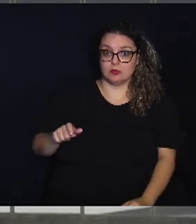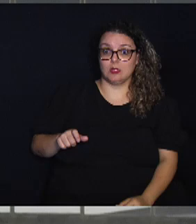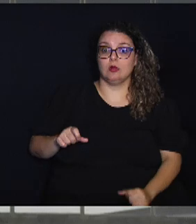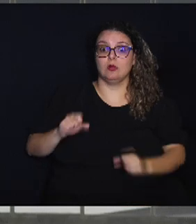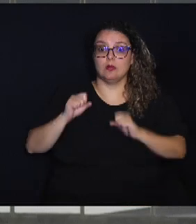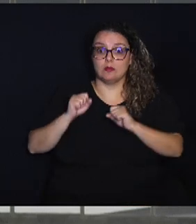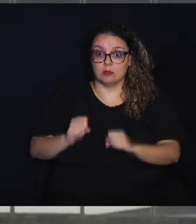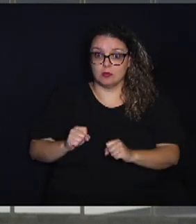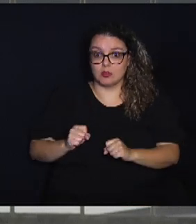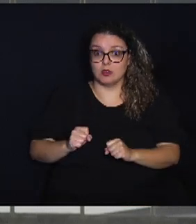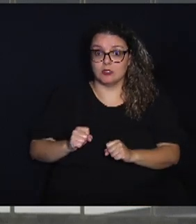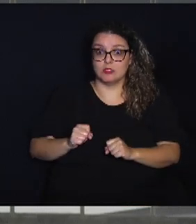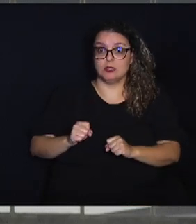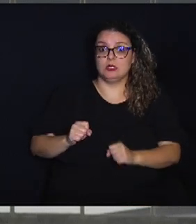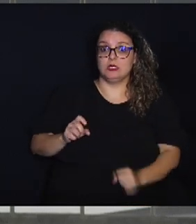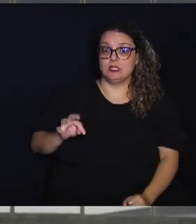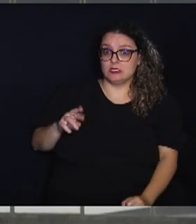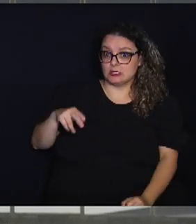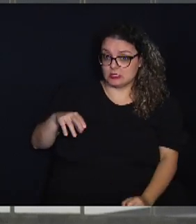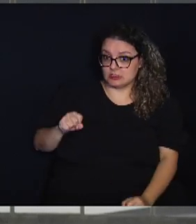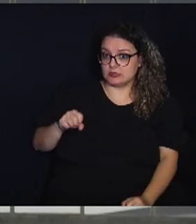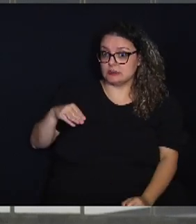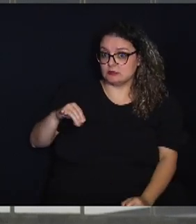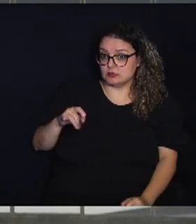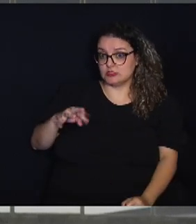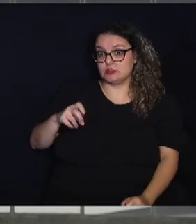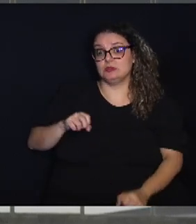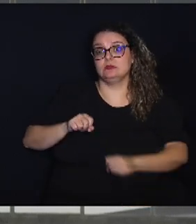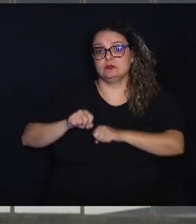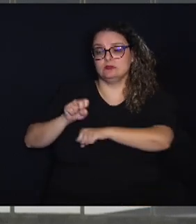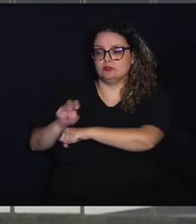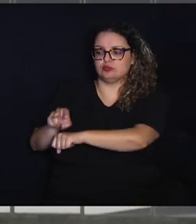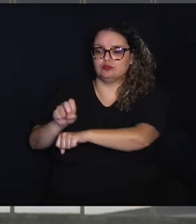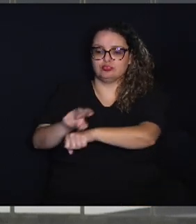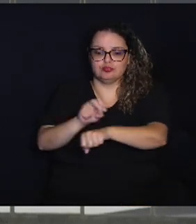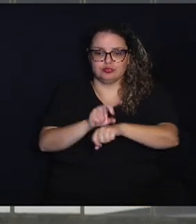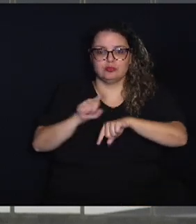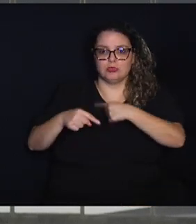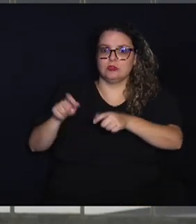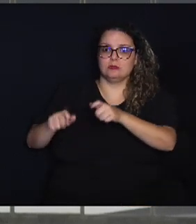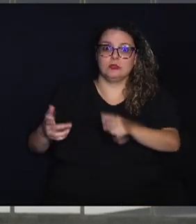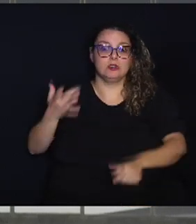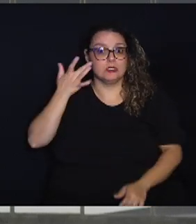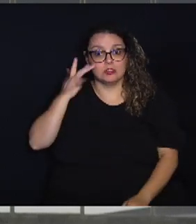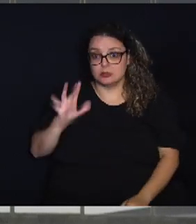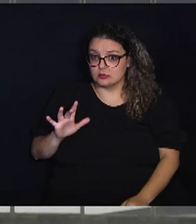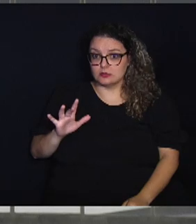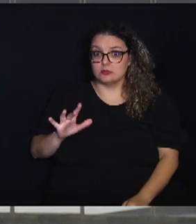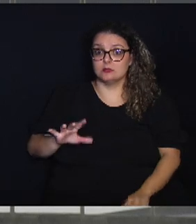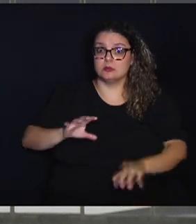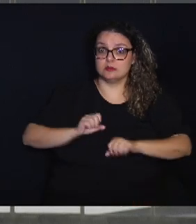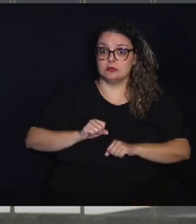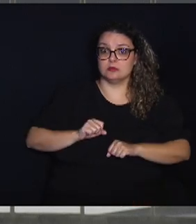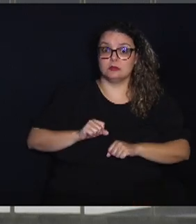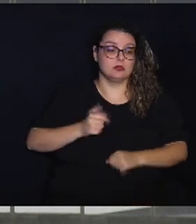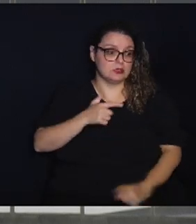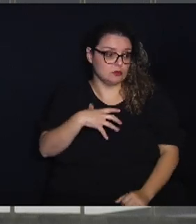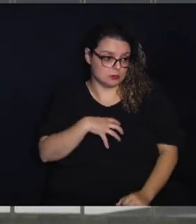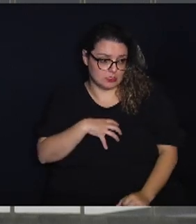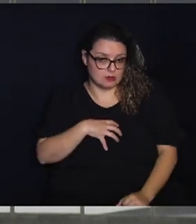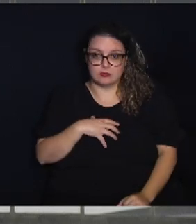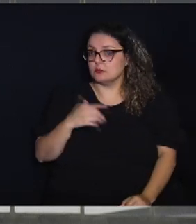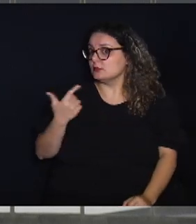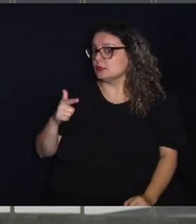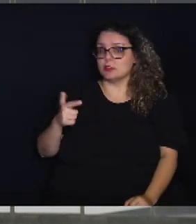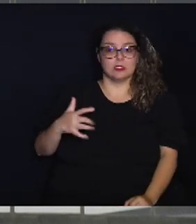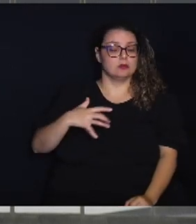ficar transmitindo esse vírus para outras pessoas e ela não sabe que é portadora desse vírus. Não tem sintomas. Não